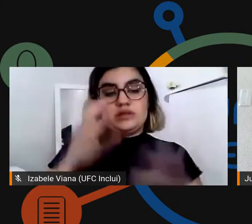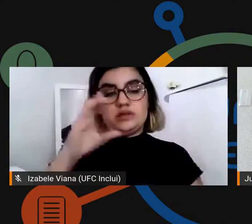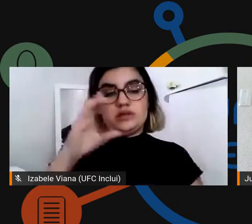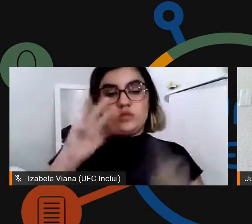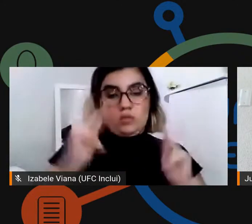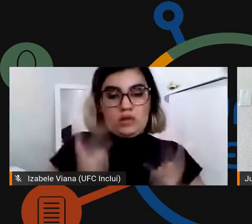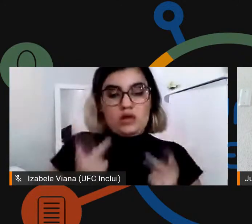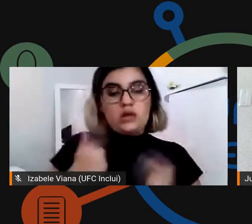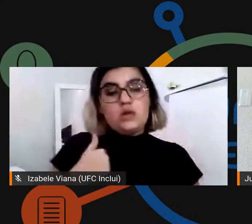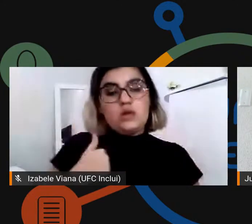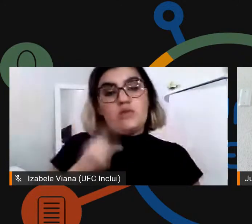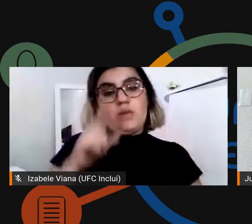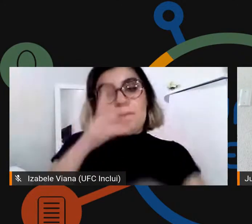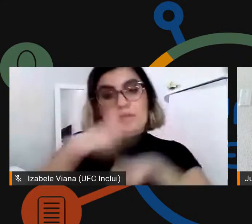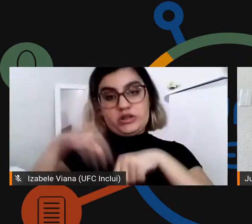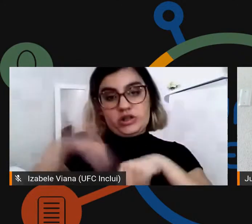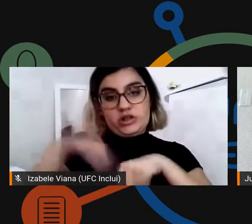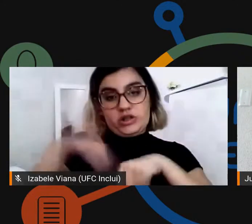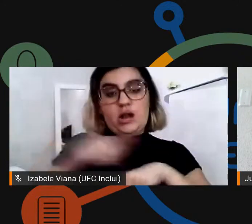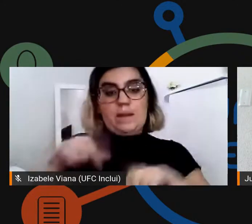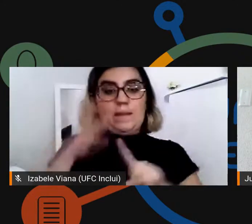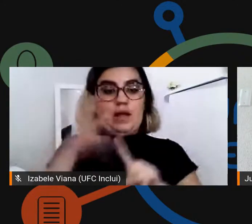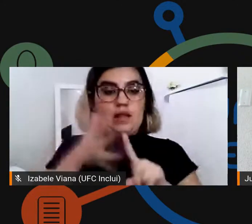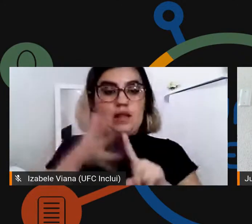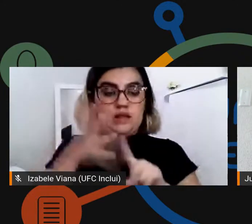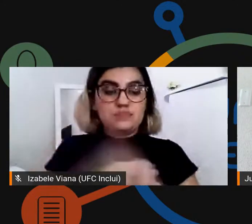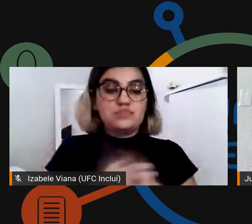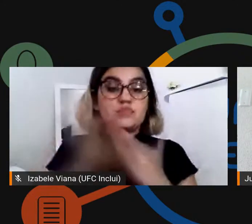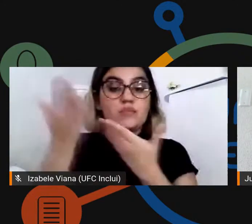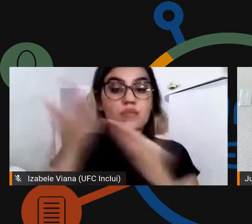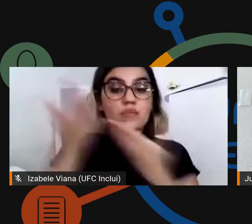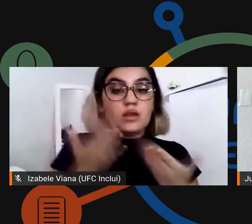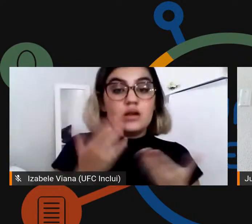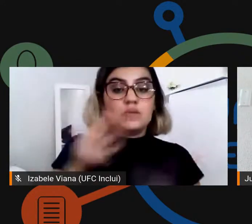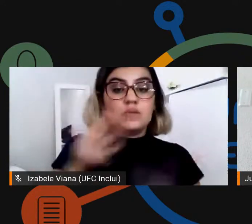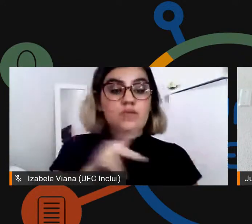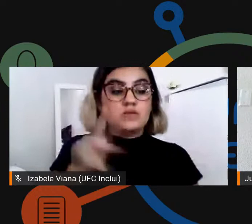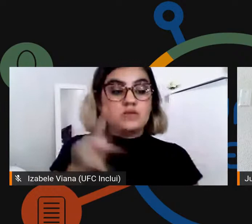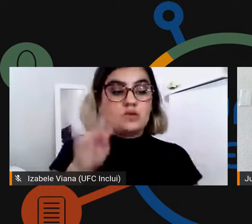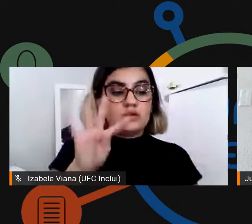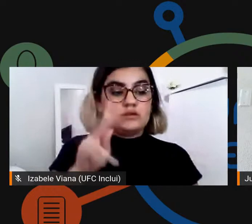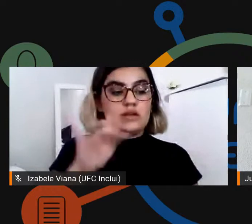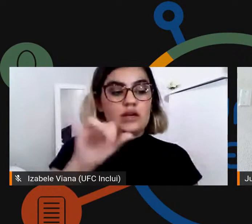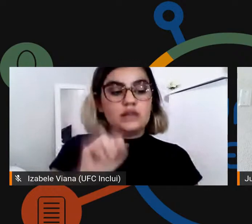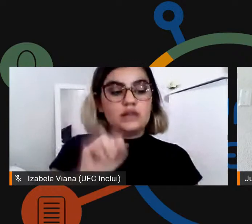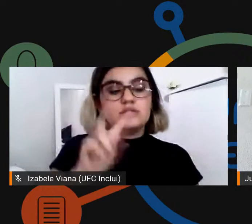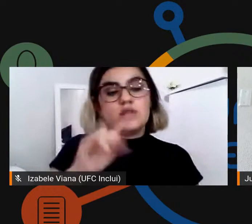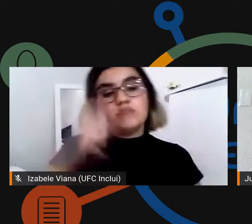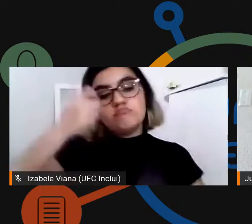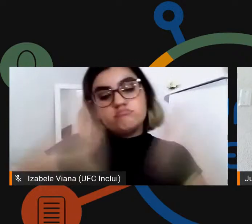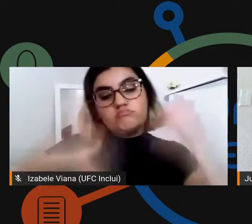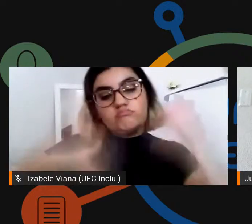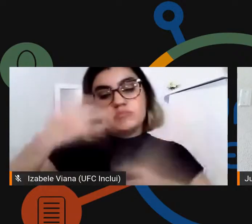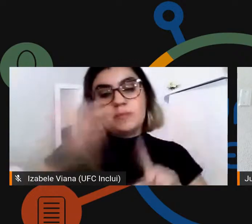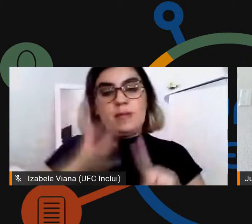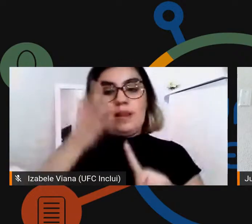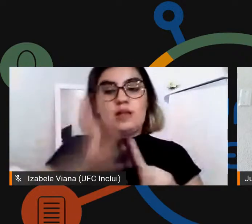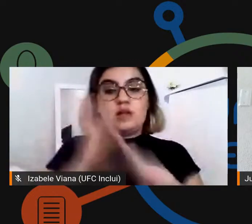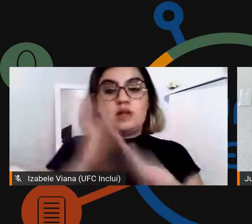nós recebemos a professora Thaís Galvão, que irá ministrar a palestra Revisão Sistemática e suas